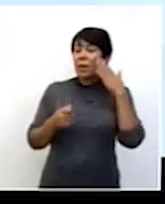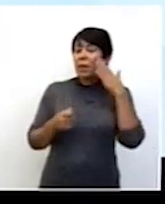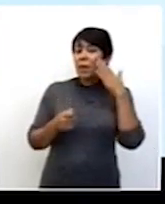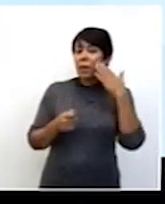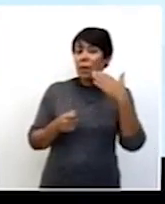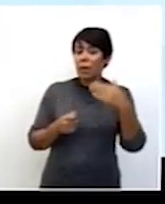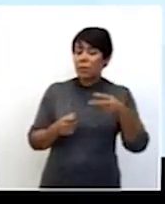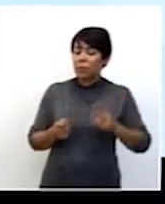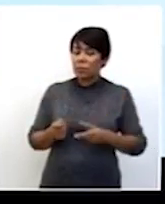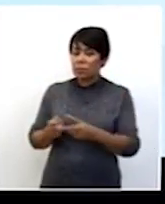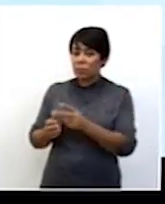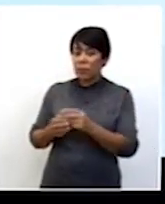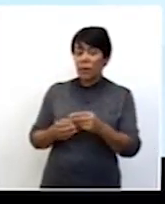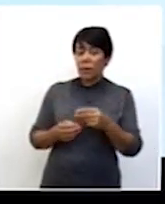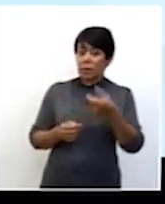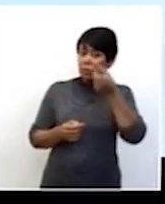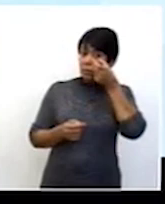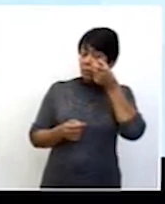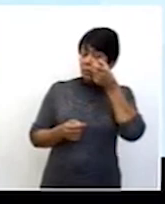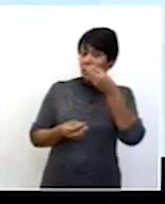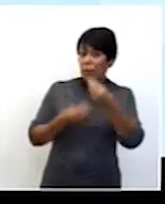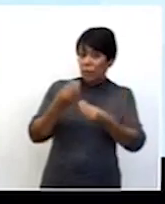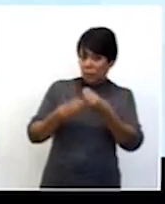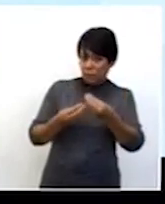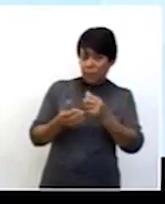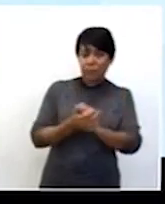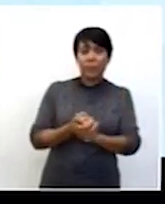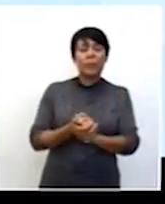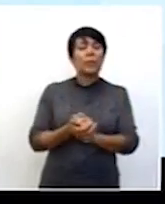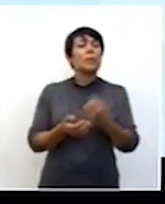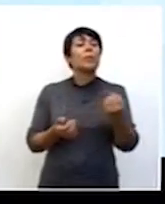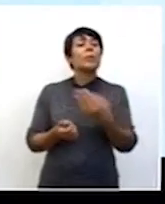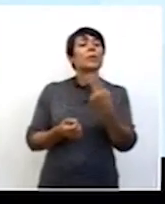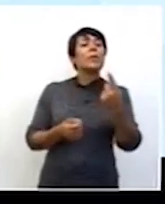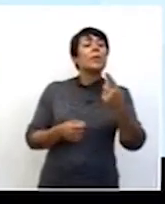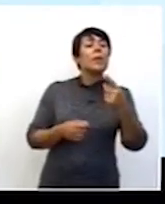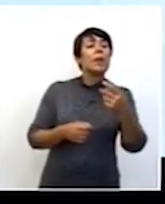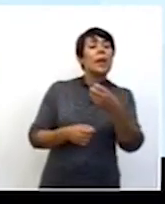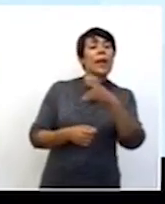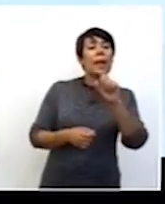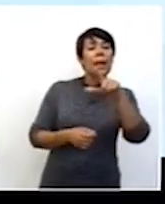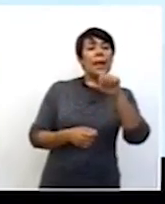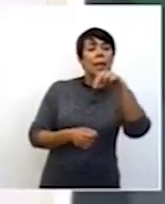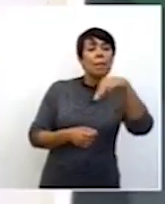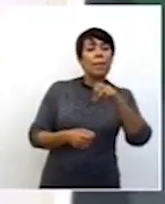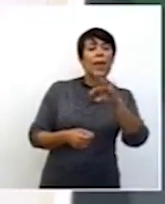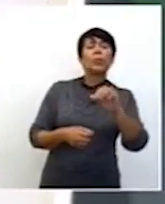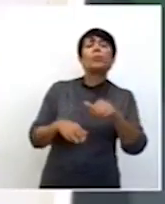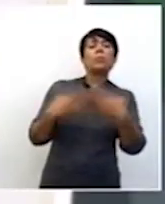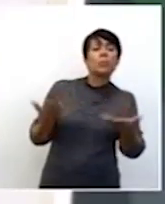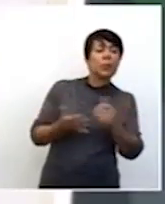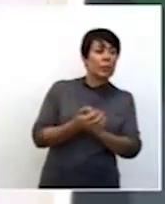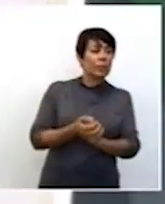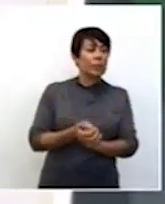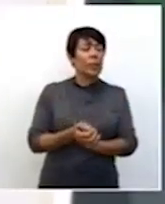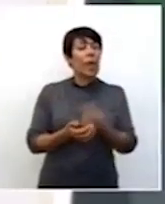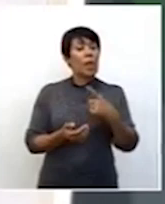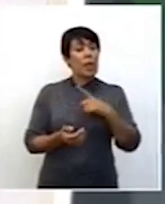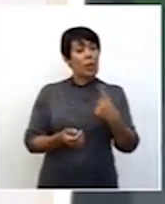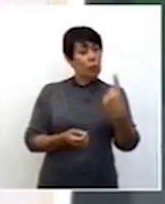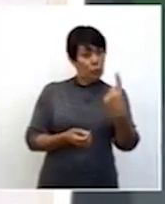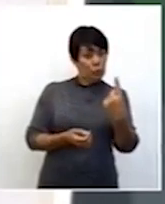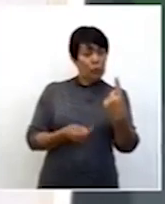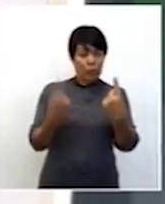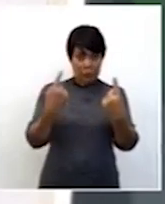sequência e verificar a sequência da seguinte forma. Quais são os elementos dessa sequência? Então, eu tenho os elementos. 1 é